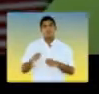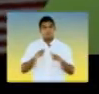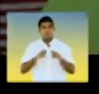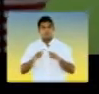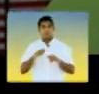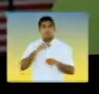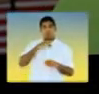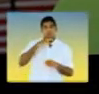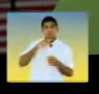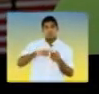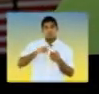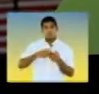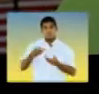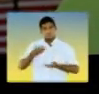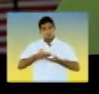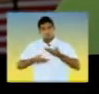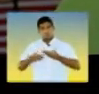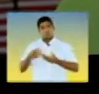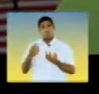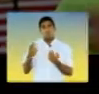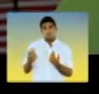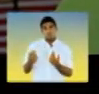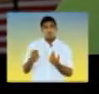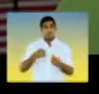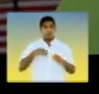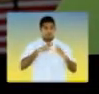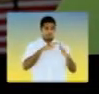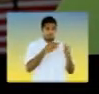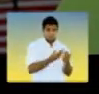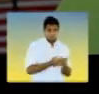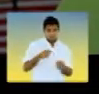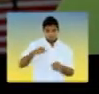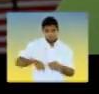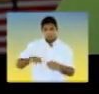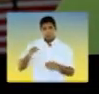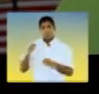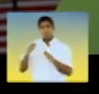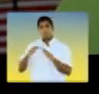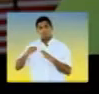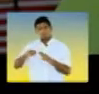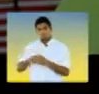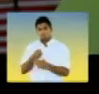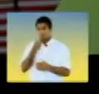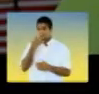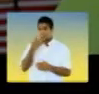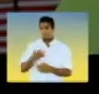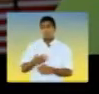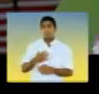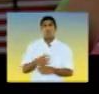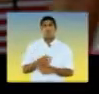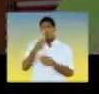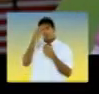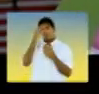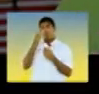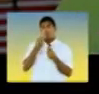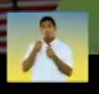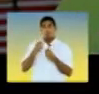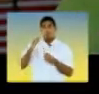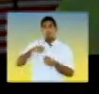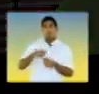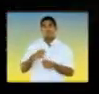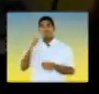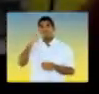uma ocupação para a senhora também? É, aí ele fica na escola e eu fico aqui. Oxe, aqui é muito bom, eu sei, a gente distrai muito